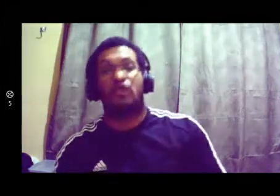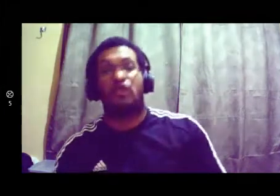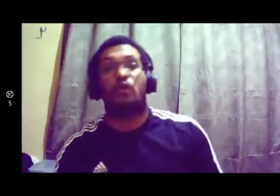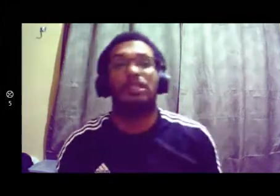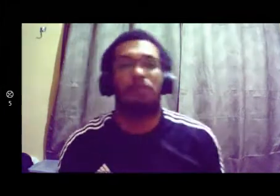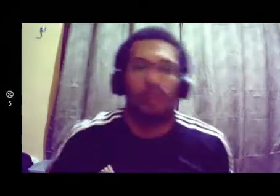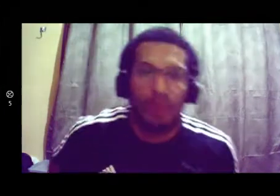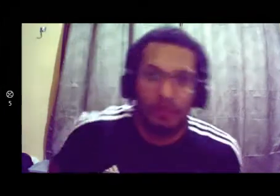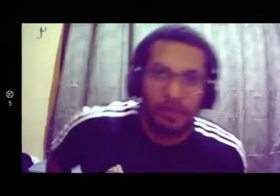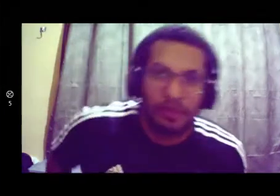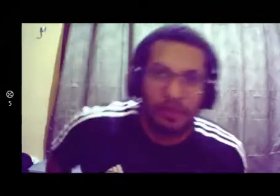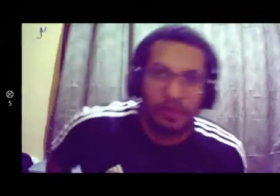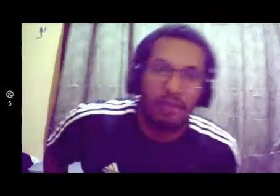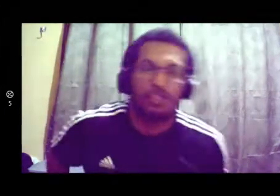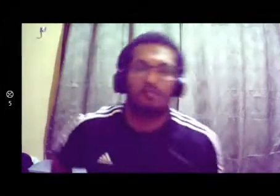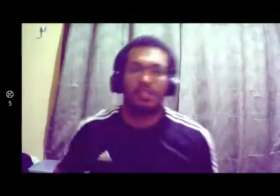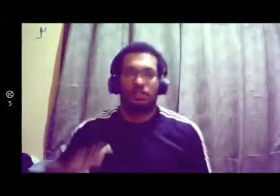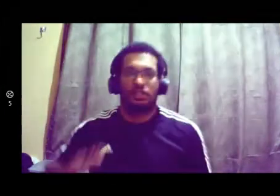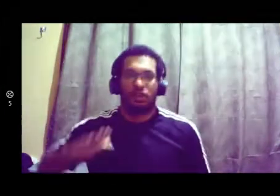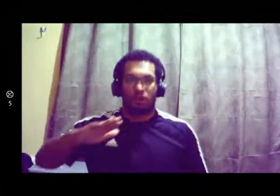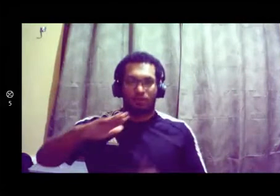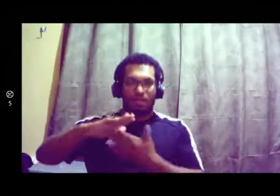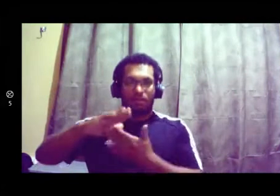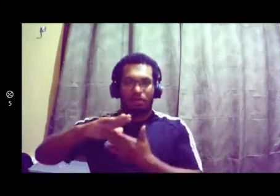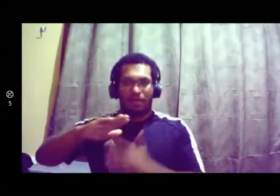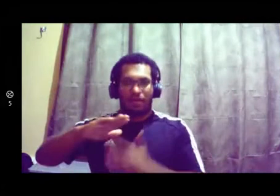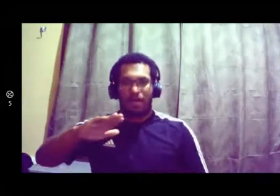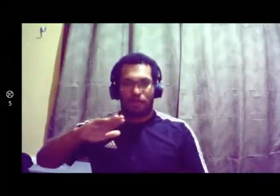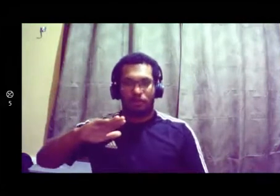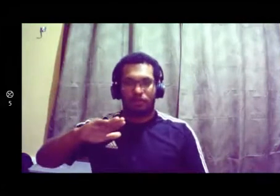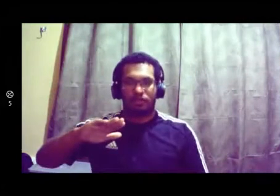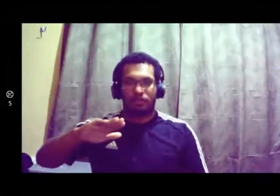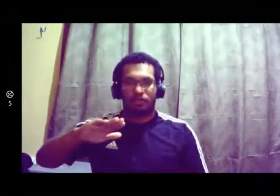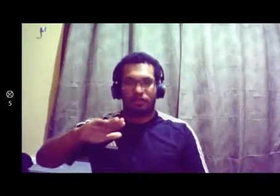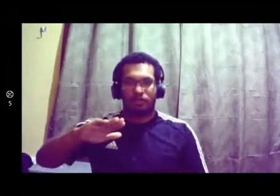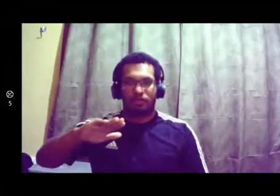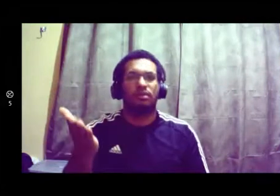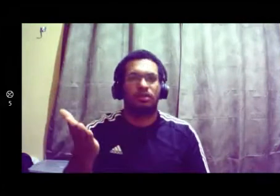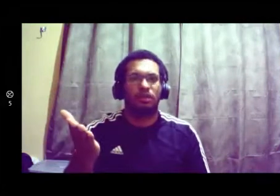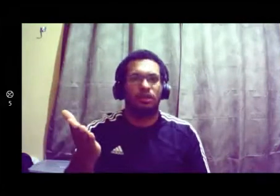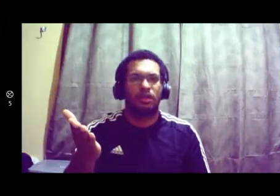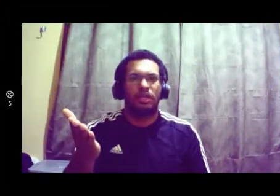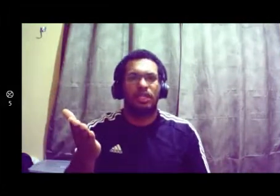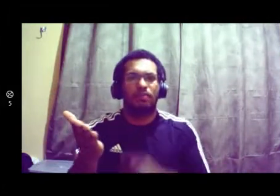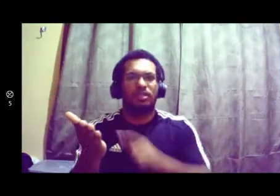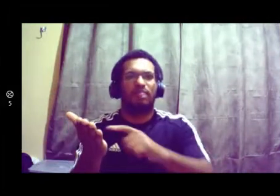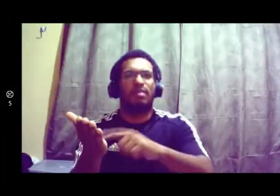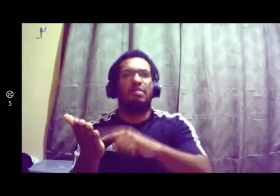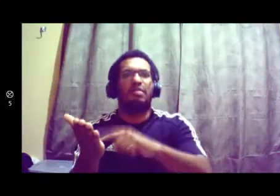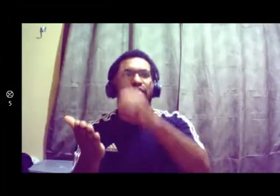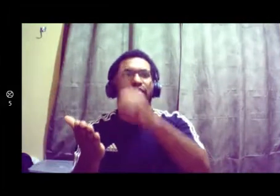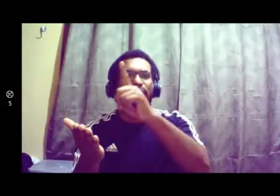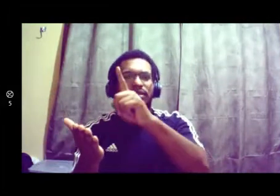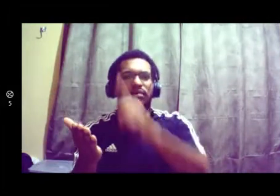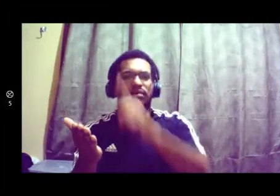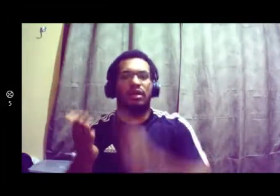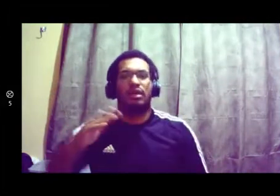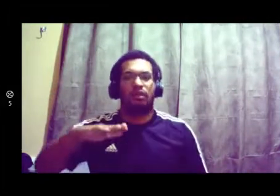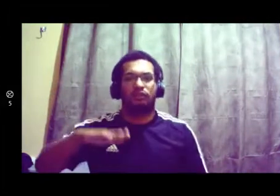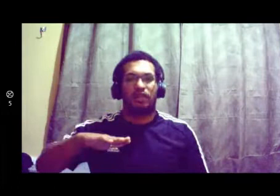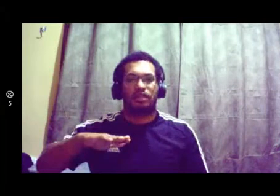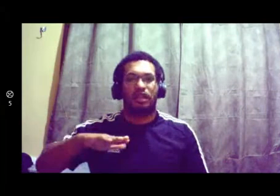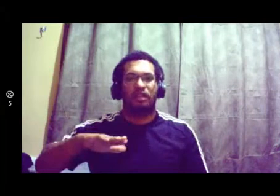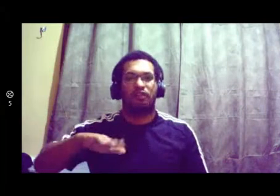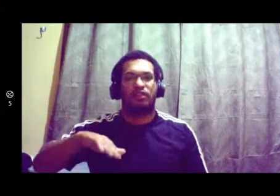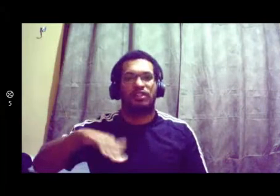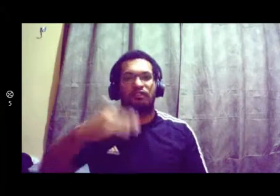Geralmente é feito com 2 mãos. Mas você faz assim, ó, com a palma da mão para baixo, você faz assim, ó, e depois a palma da mão fica para cima.